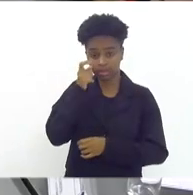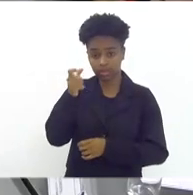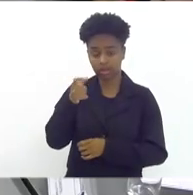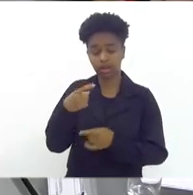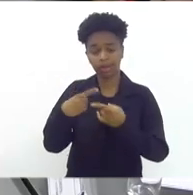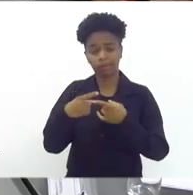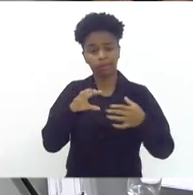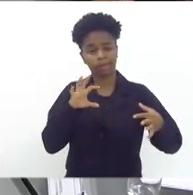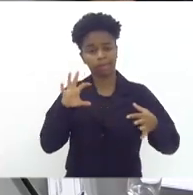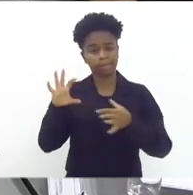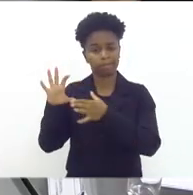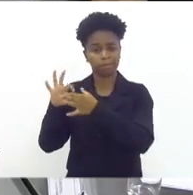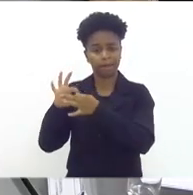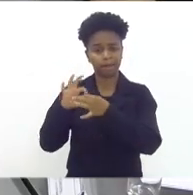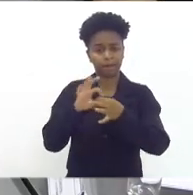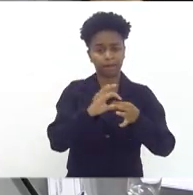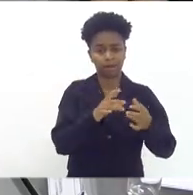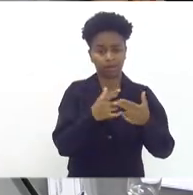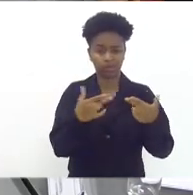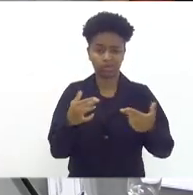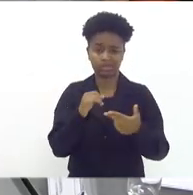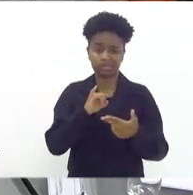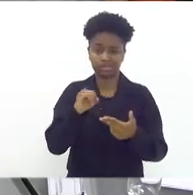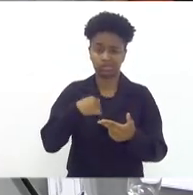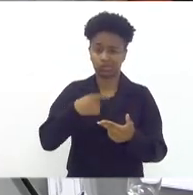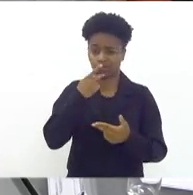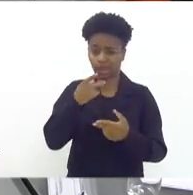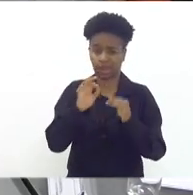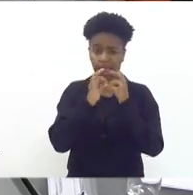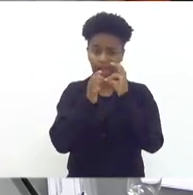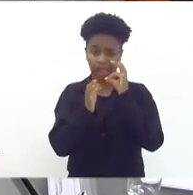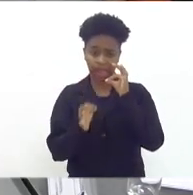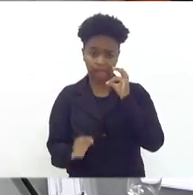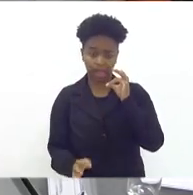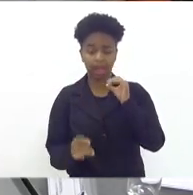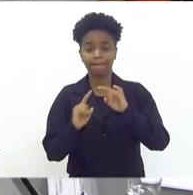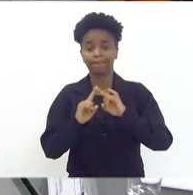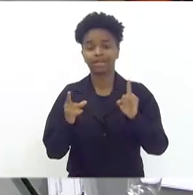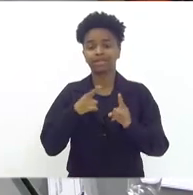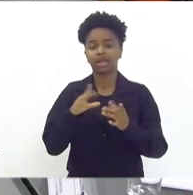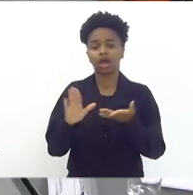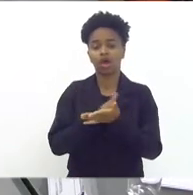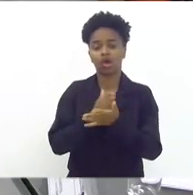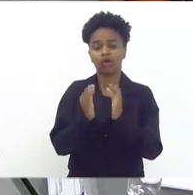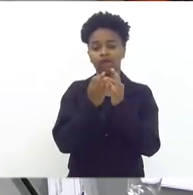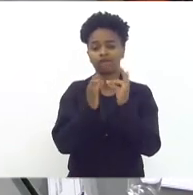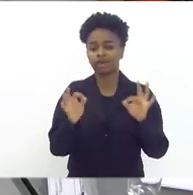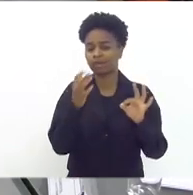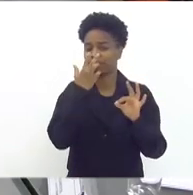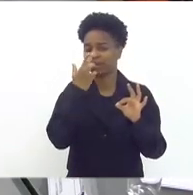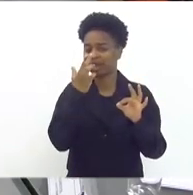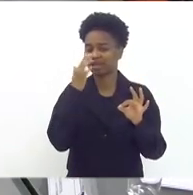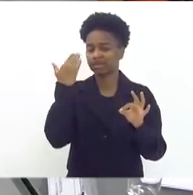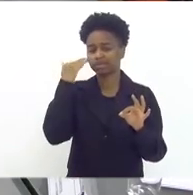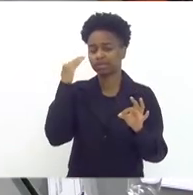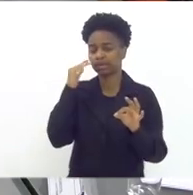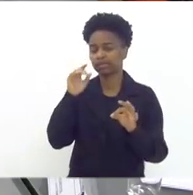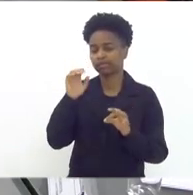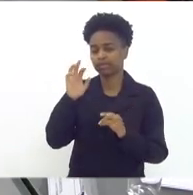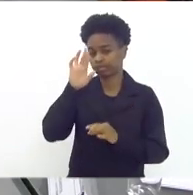puxa na outra se for lá do início ficar uma hora falando aqui mas basicamente entender algumas frases colocadas dá uma interpretação